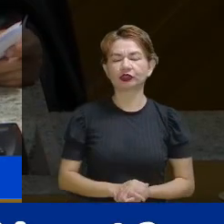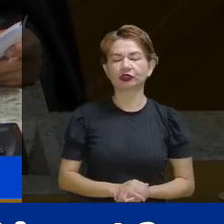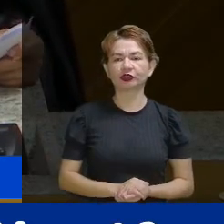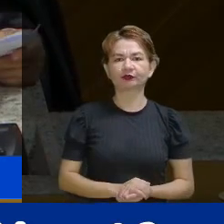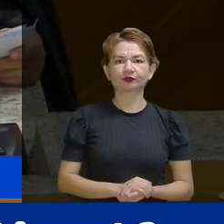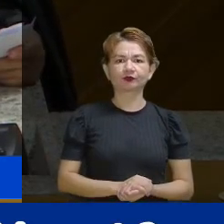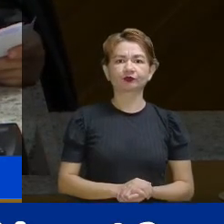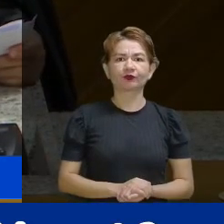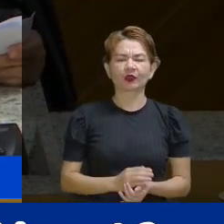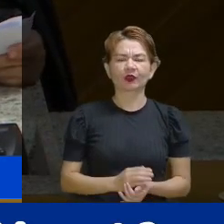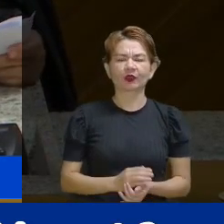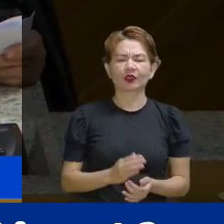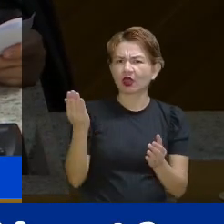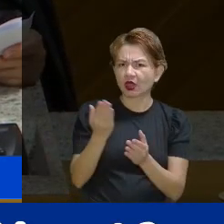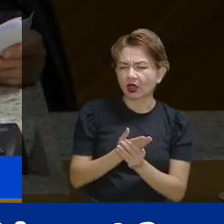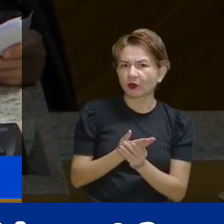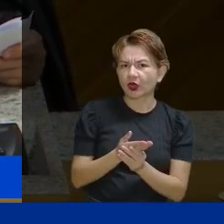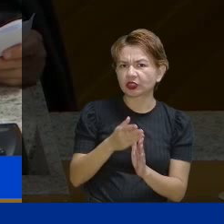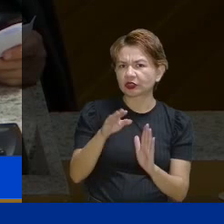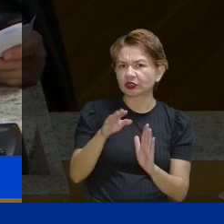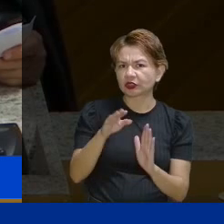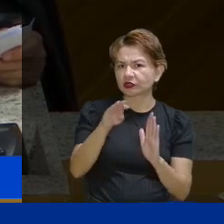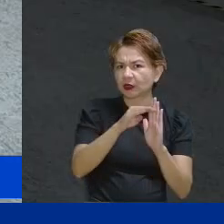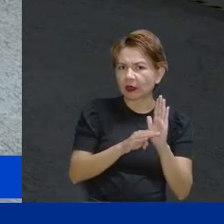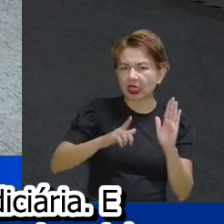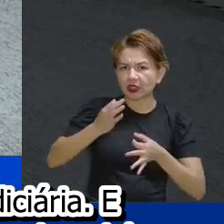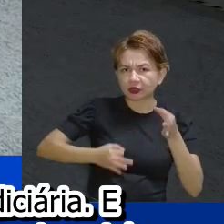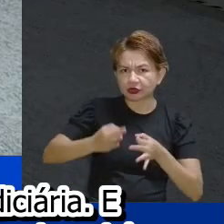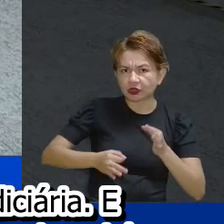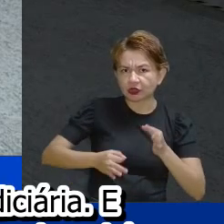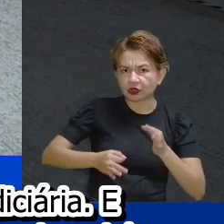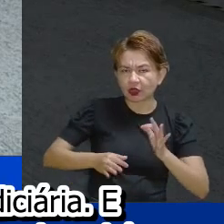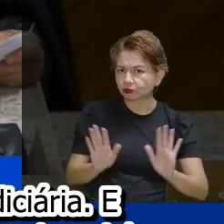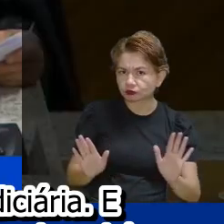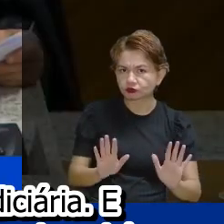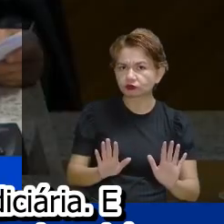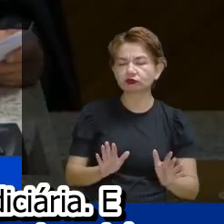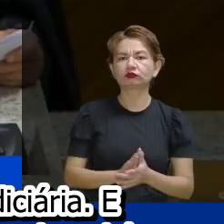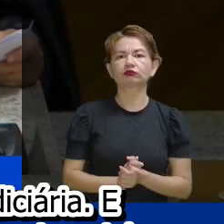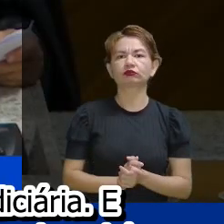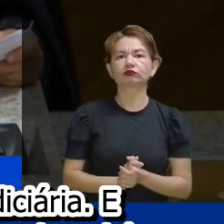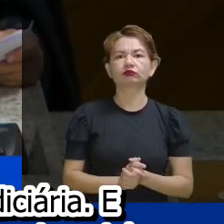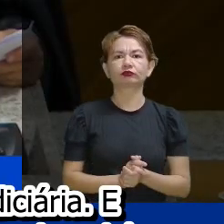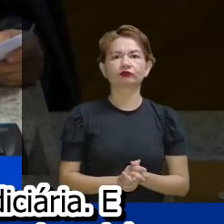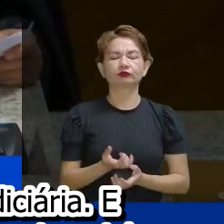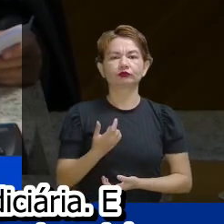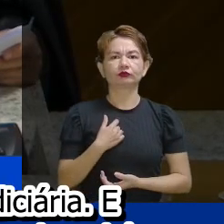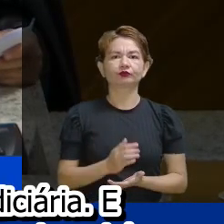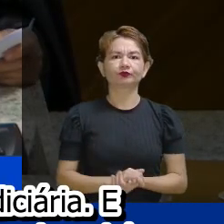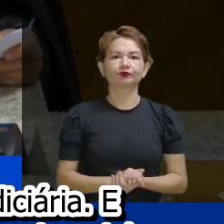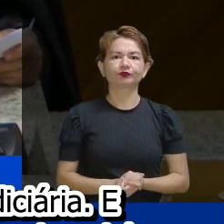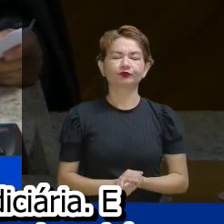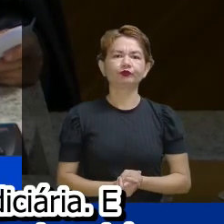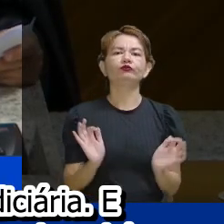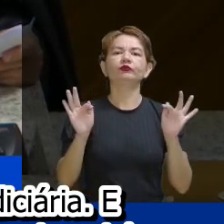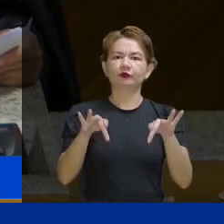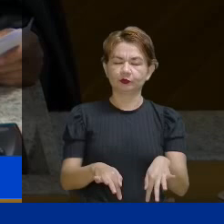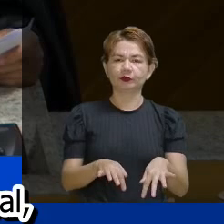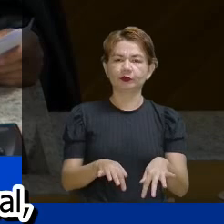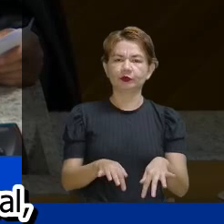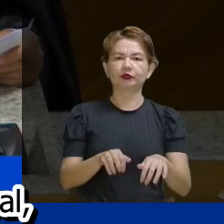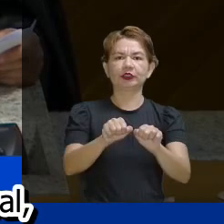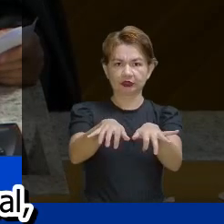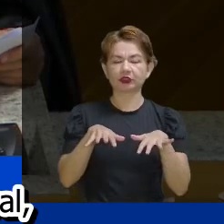algum processo mais em mesa para julgamento. Não havendo, eu declaro